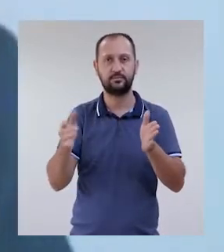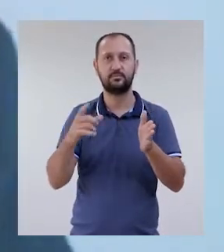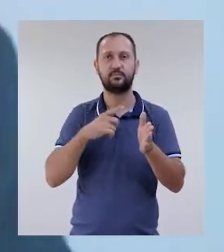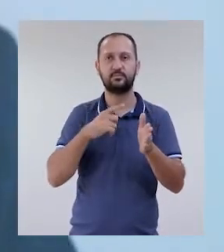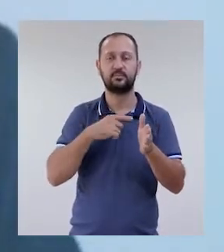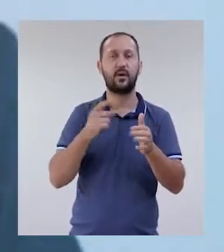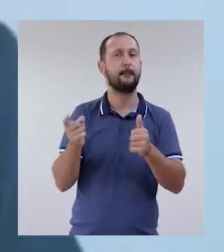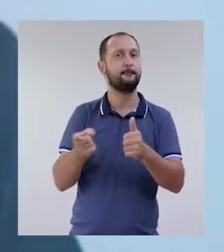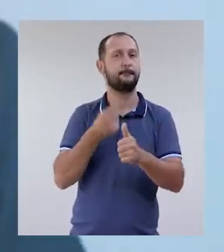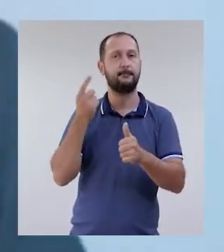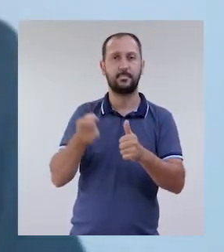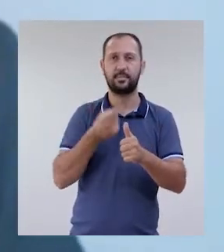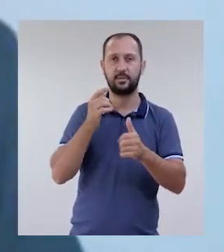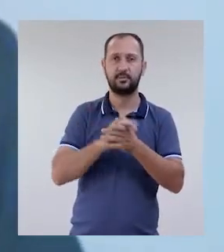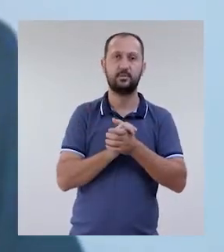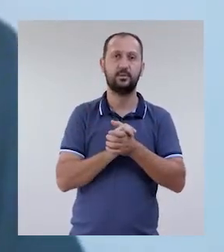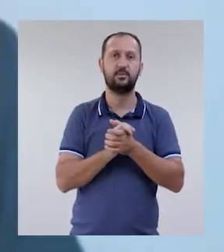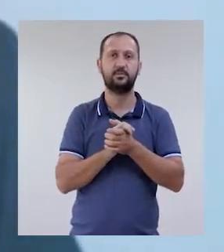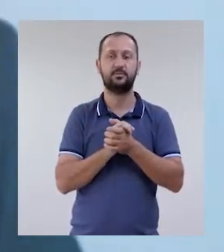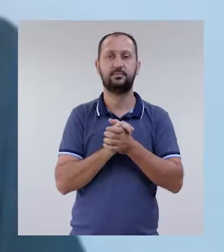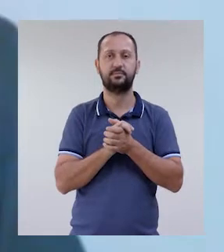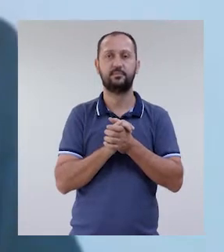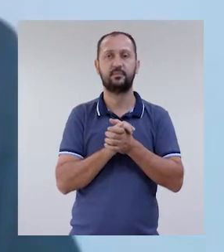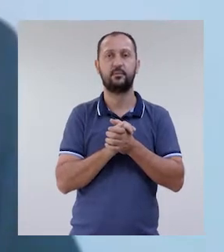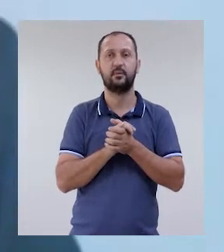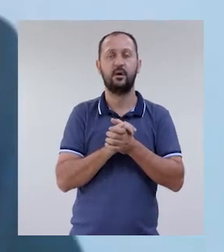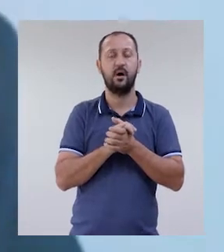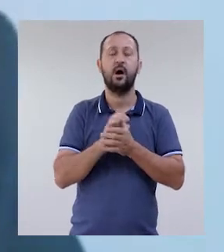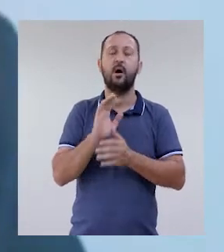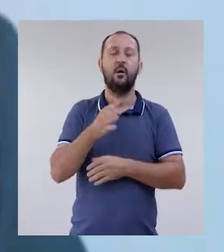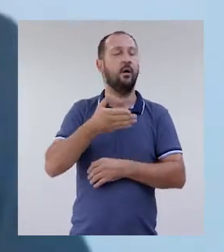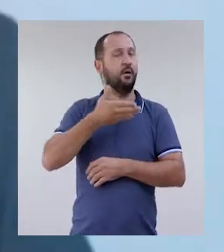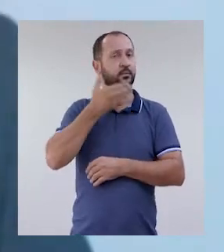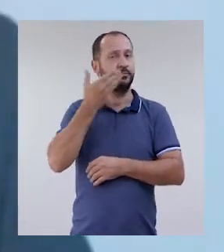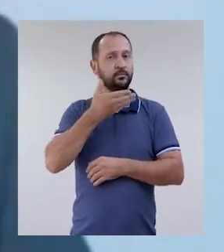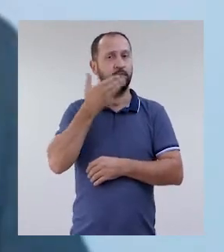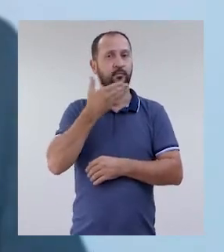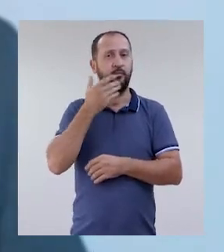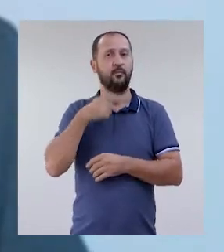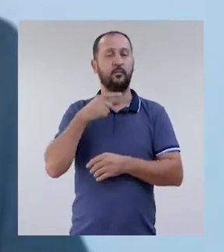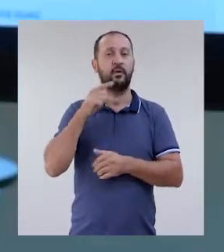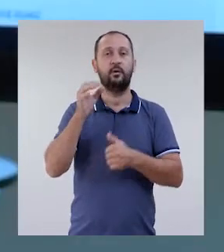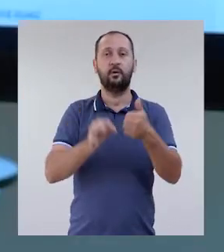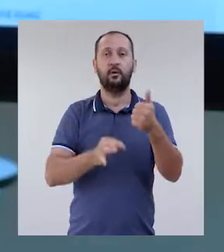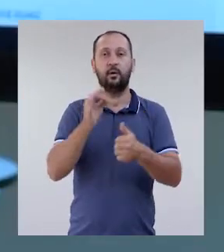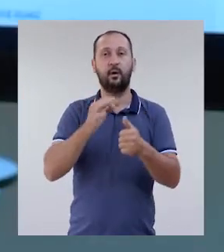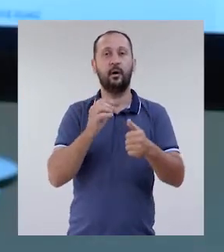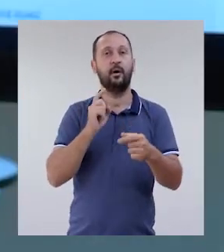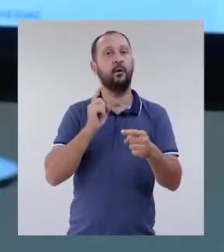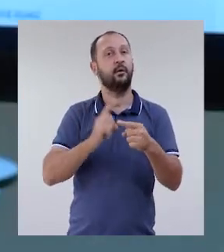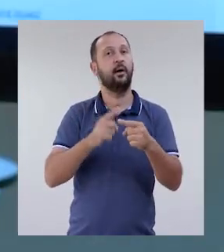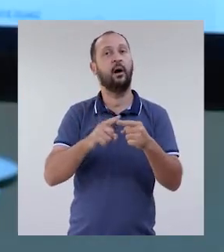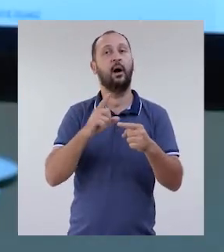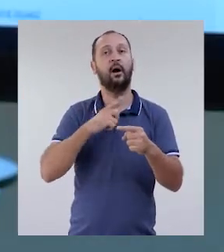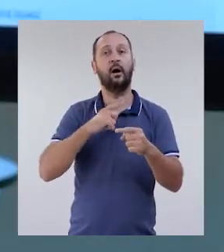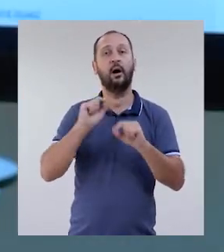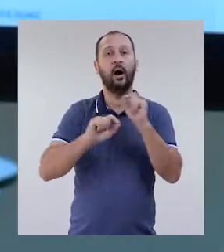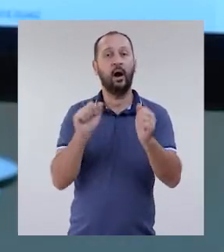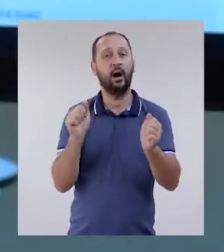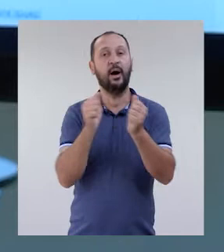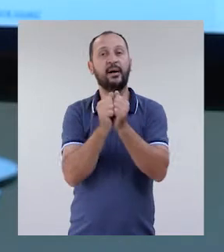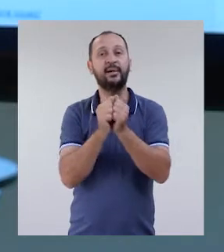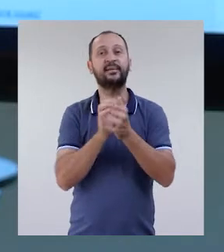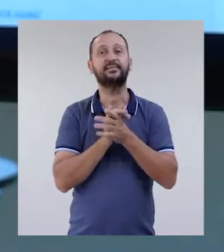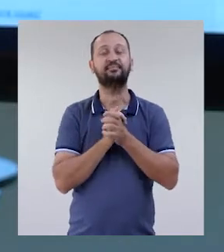foi a sua primeira abordagem, a adaptação ela foi um pouco mais fácil, para o tribunal, porque o tribunal vinha já,